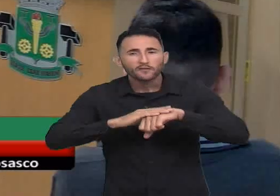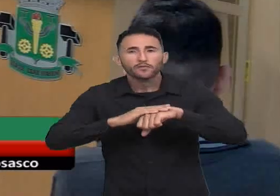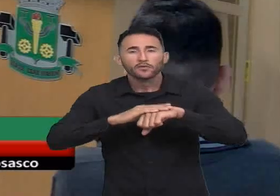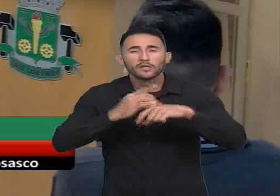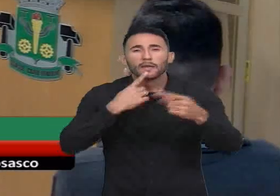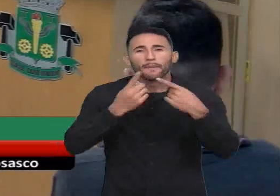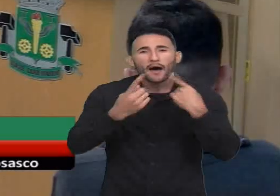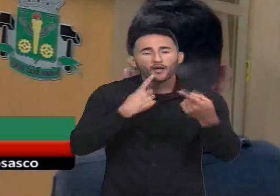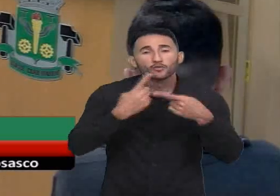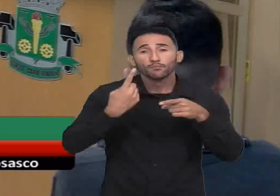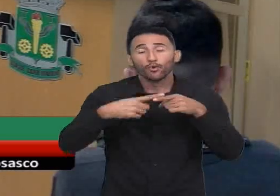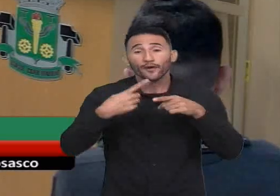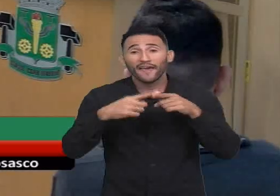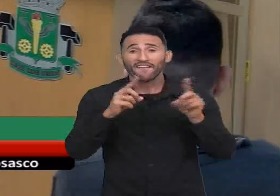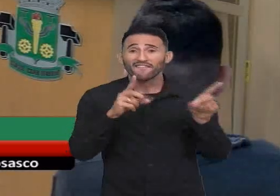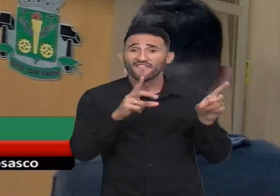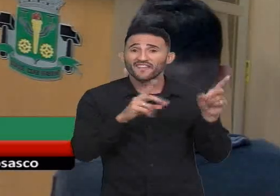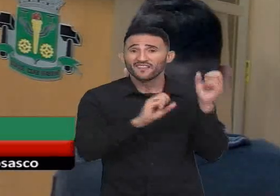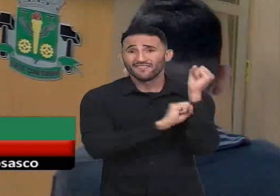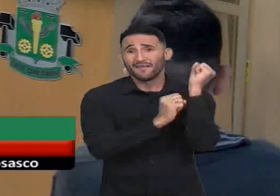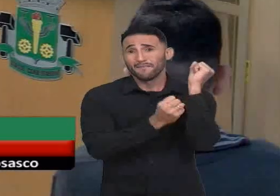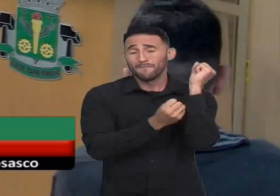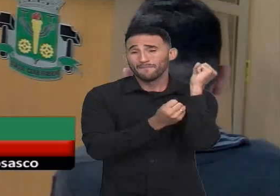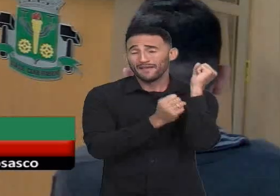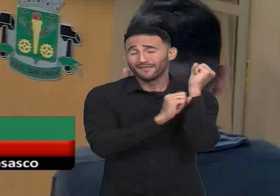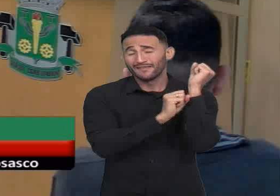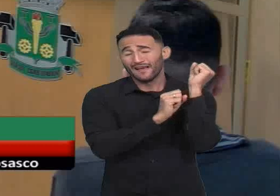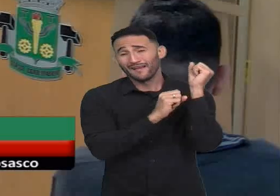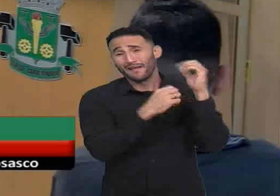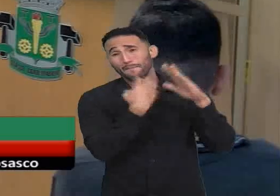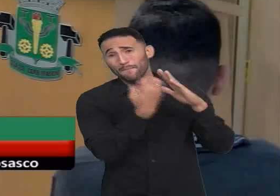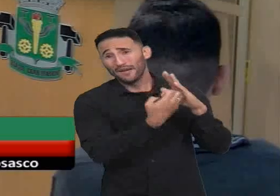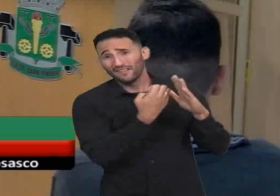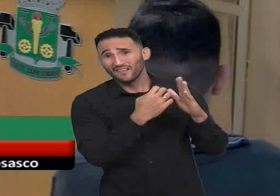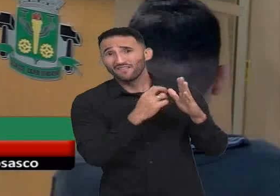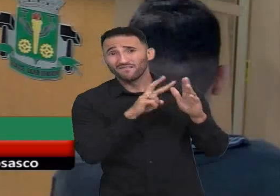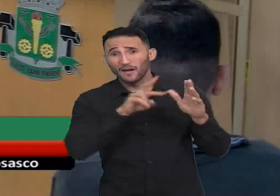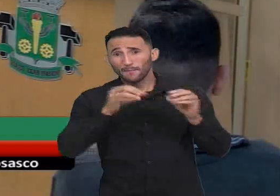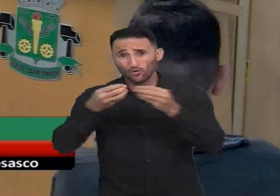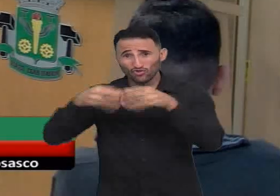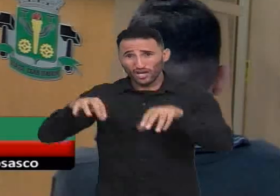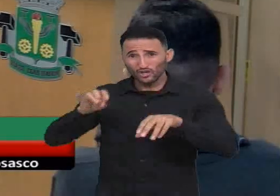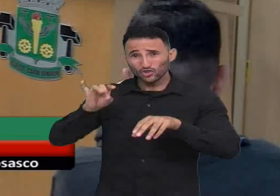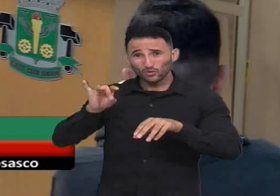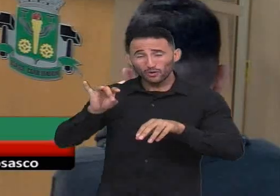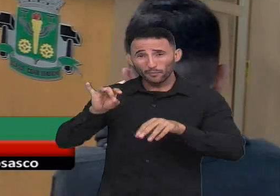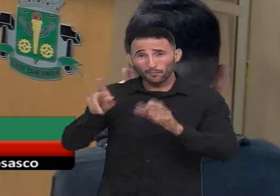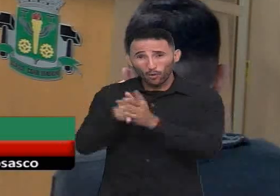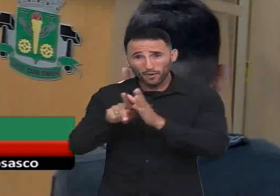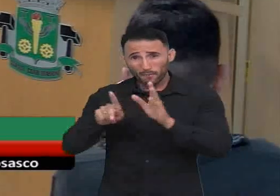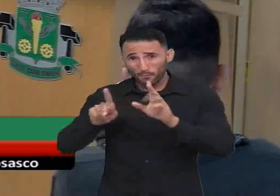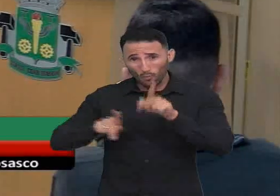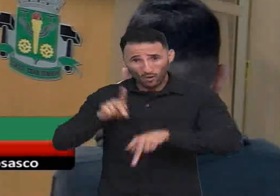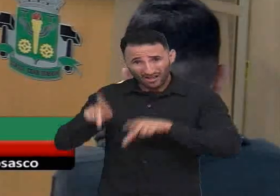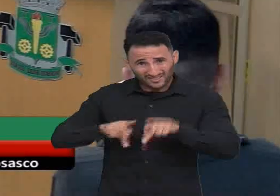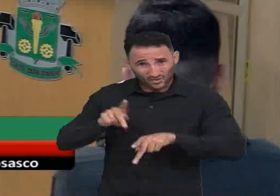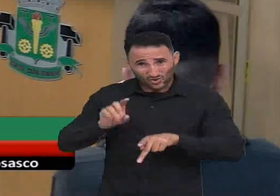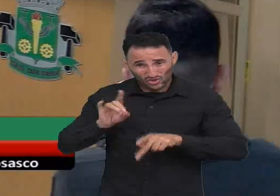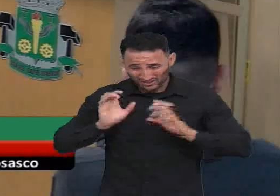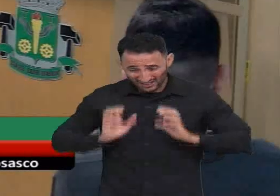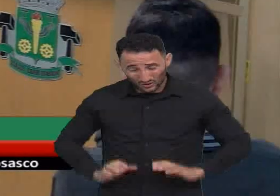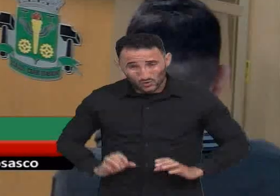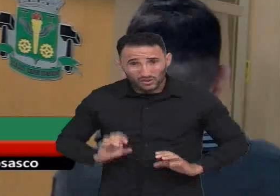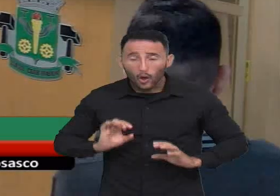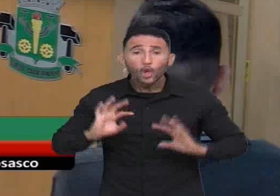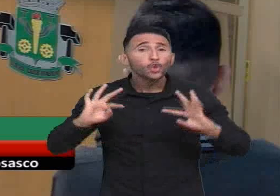ela não mexe apenas com o bolso do munícipe. Ele altera completamente a vida de cada trabalhadora